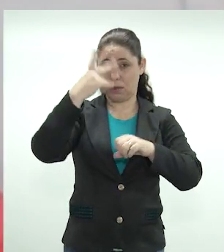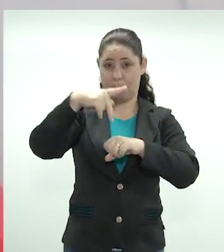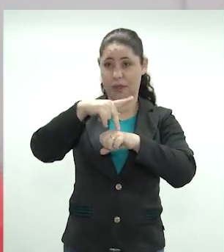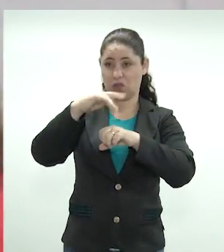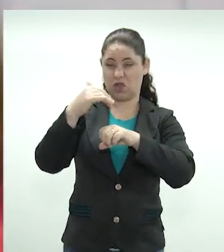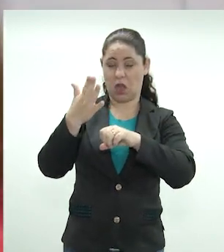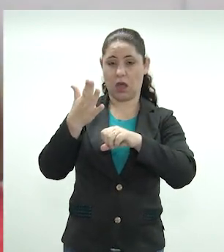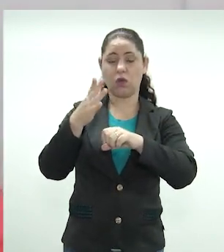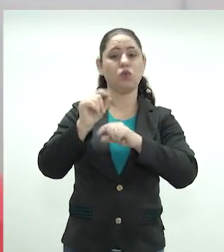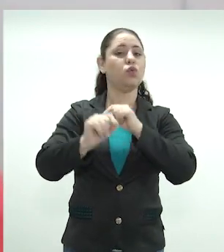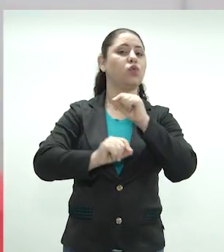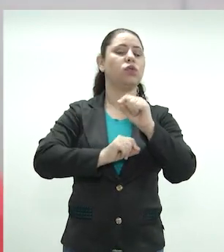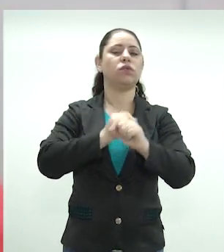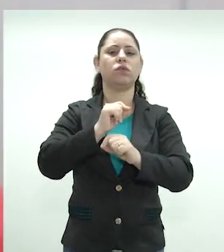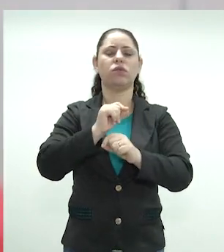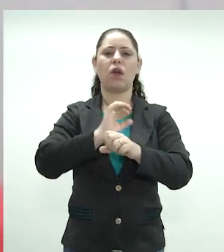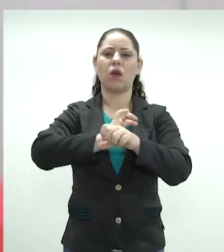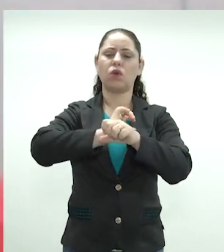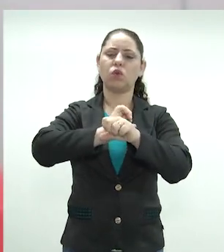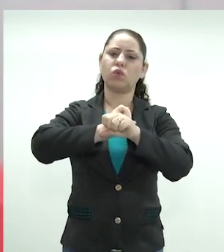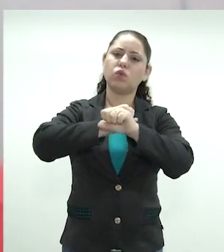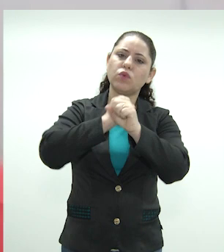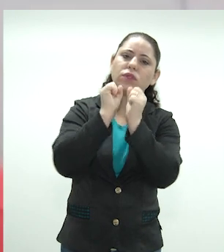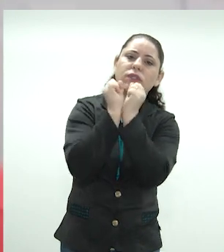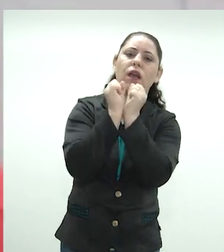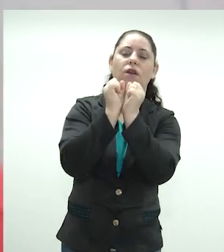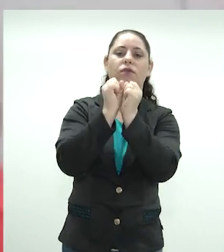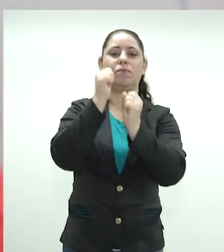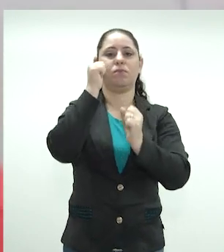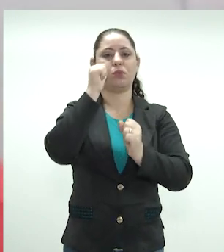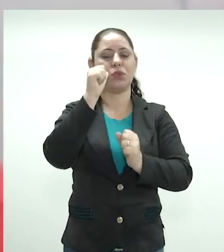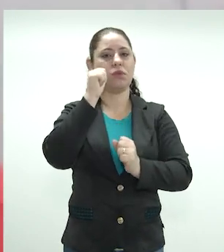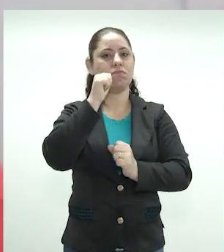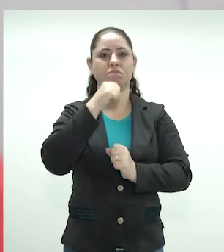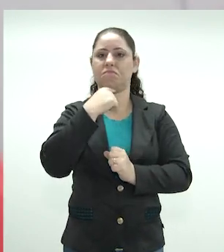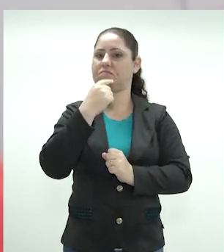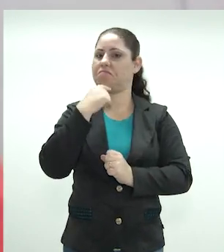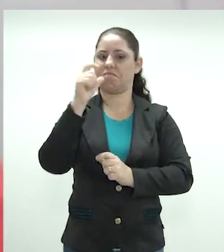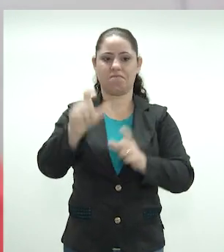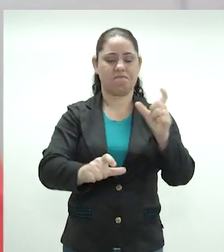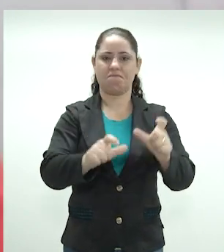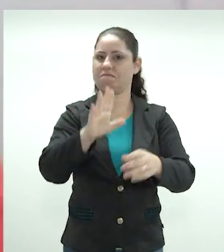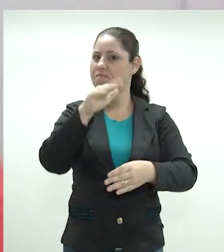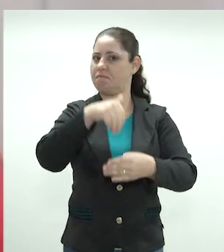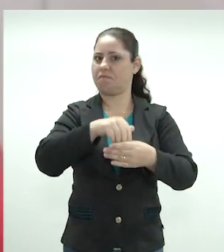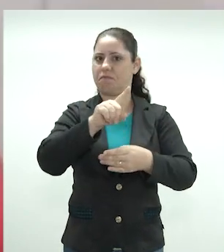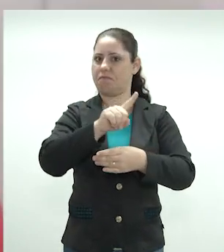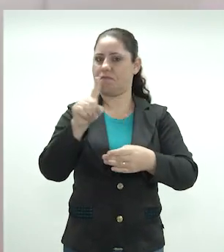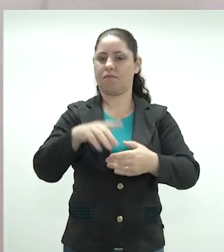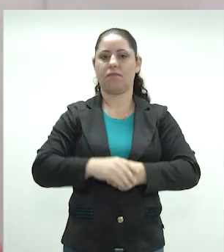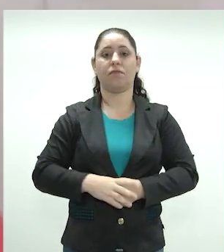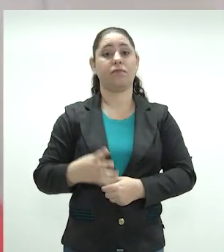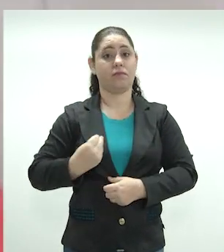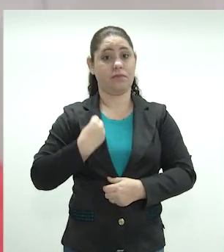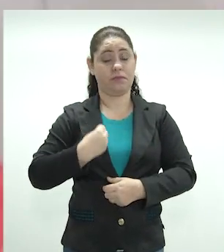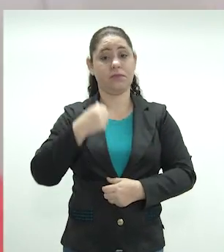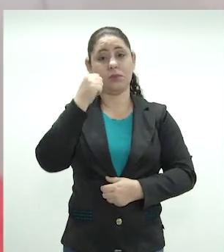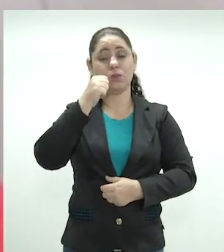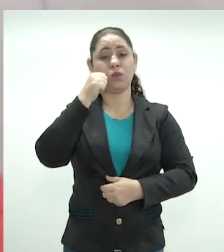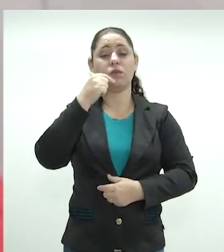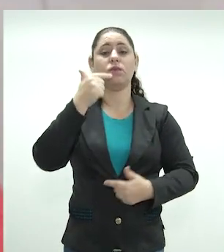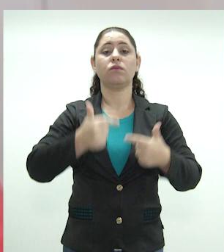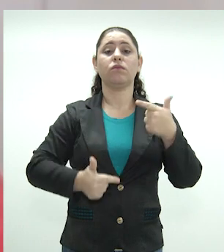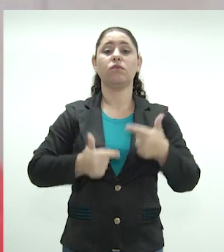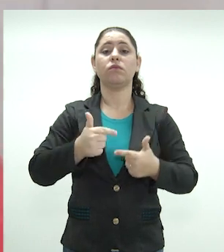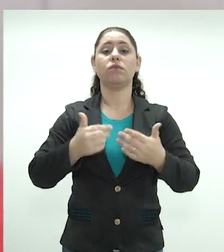que eram chamados de metecos, os escravos, as mulheres, nenhum deles podia votar. Com relação à participação das mulheres